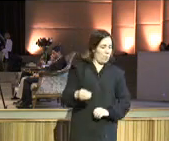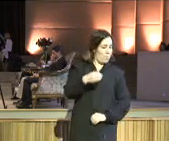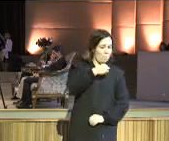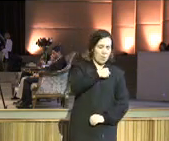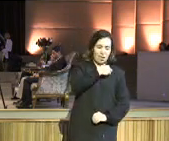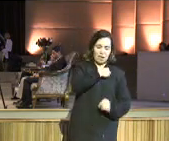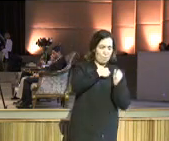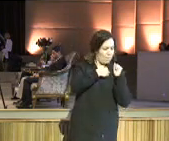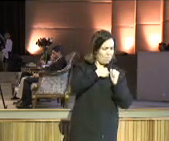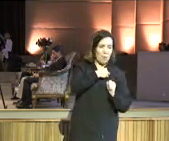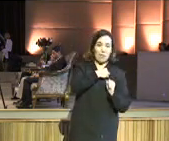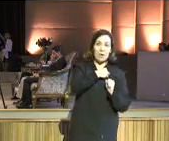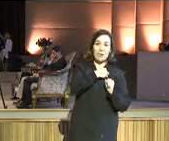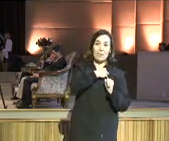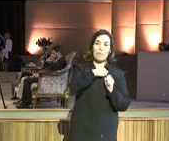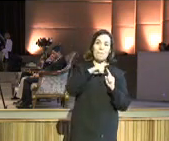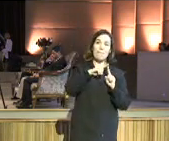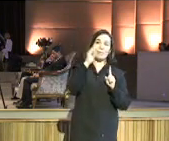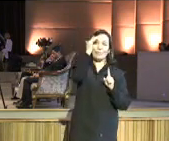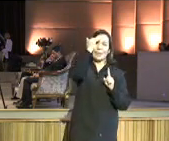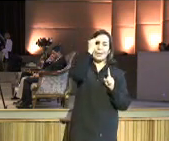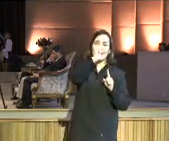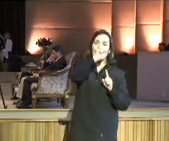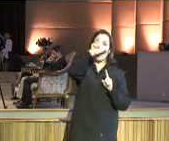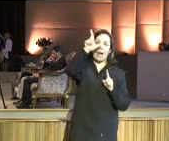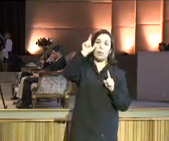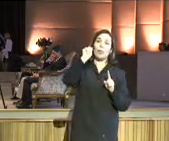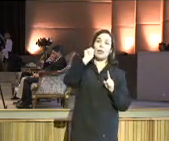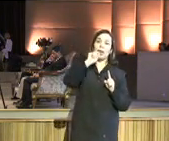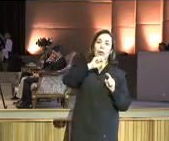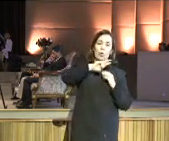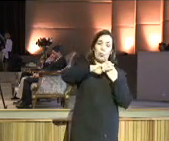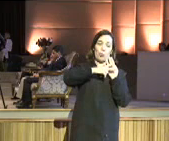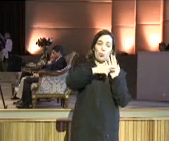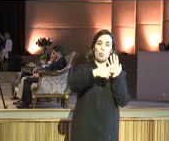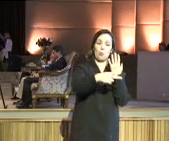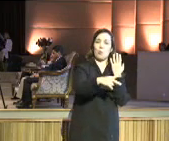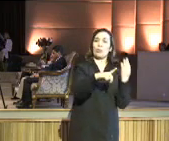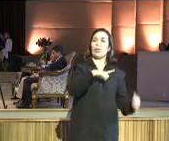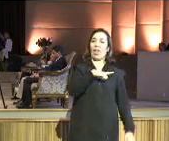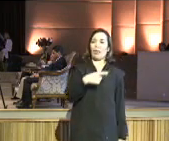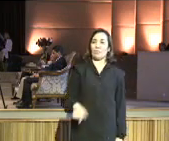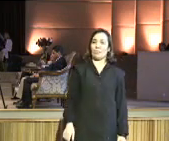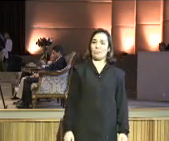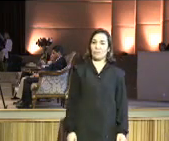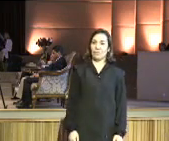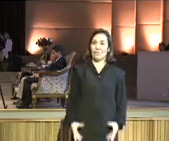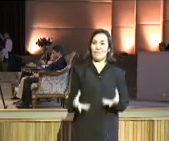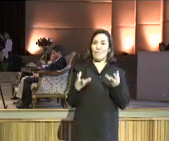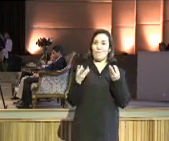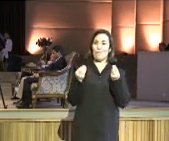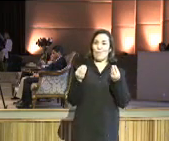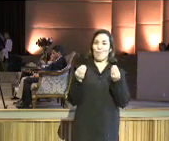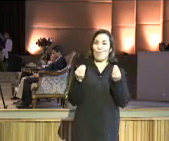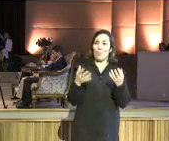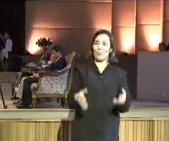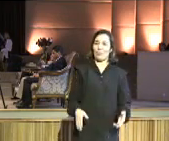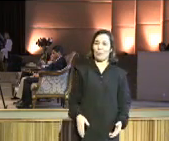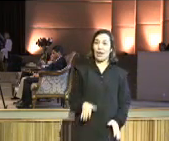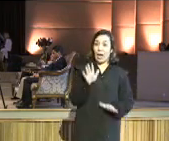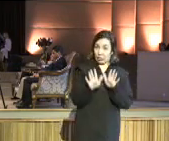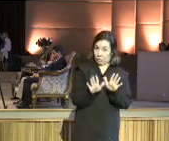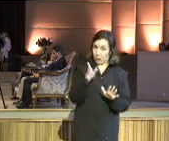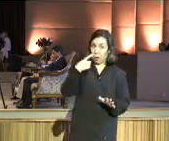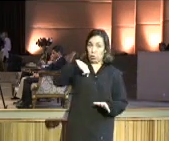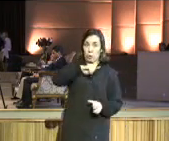O perdão de Deus vem sobre a nossa vida, mas muitas das consequências são fruto do nosso próprio